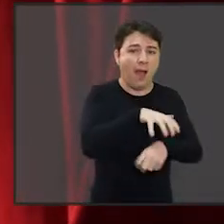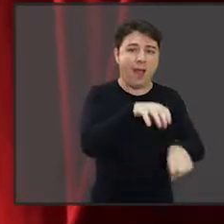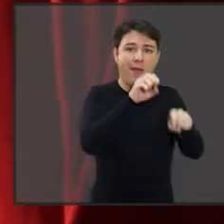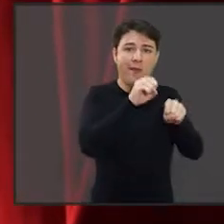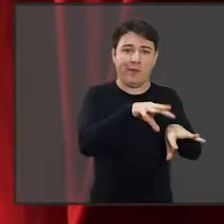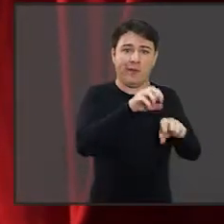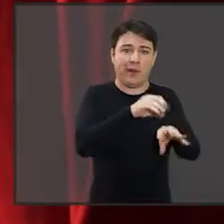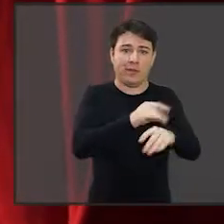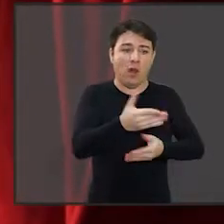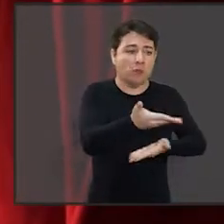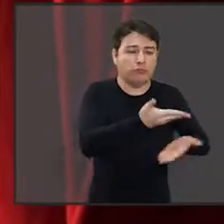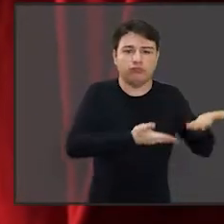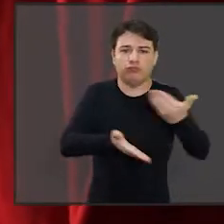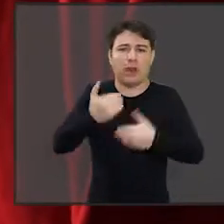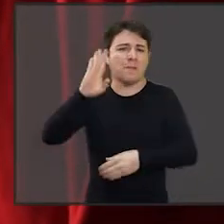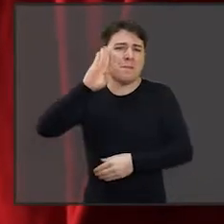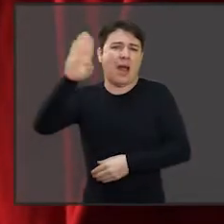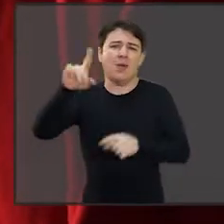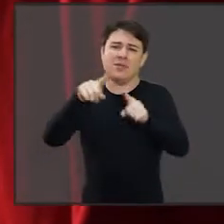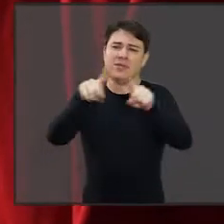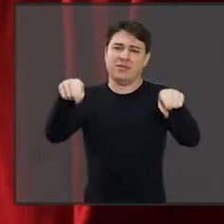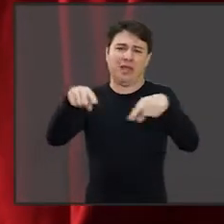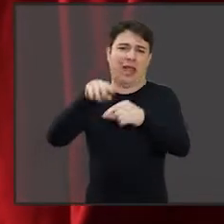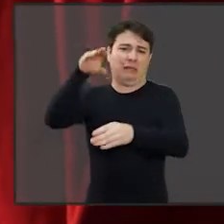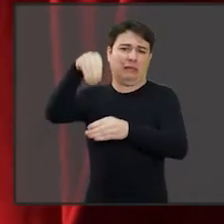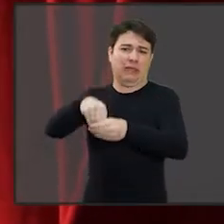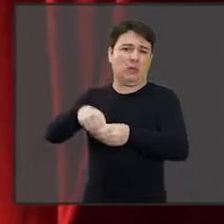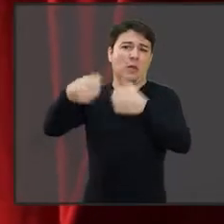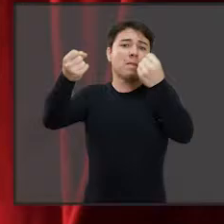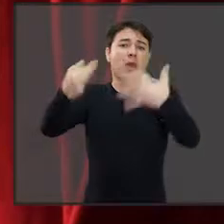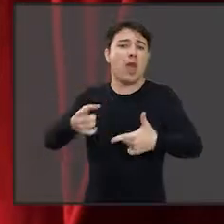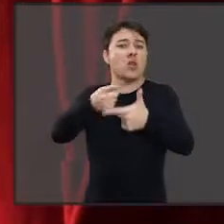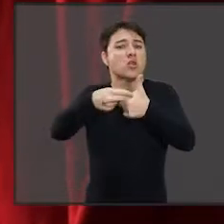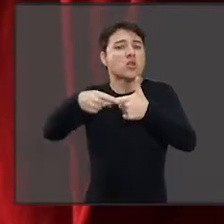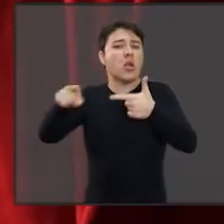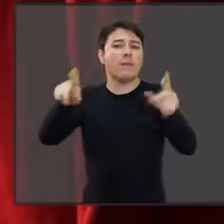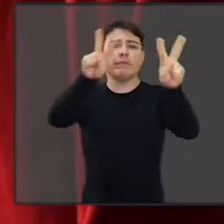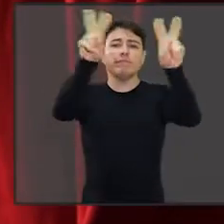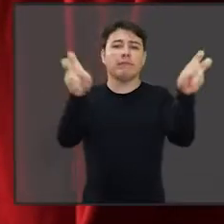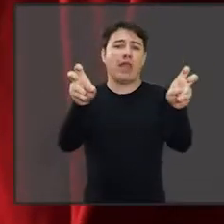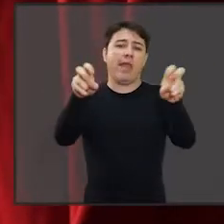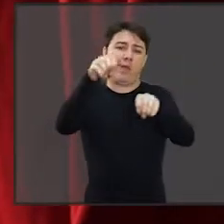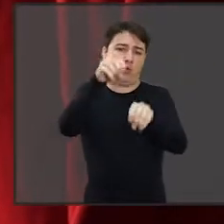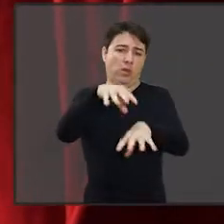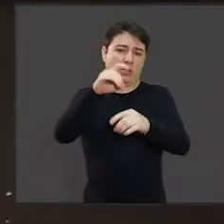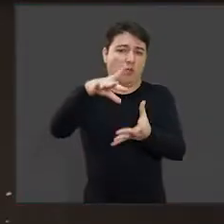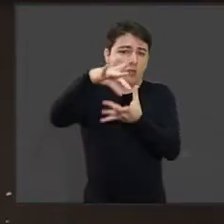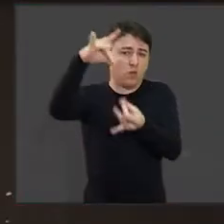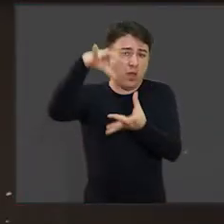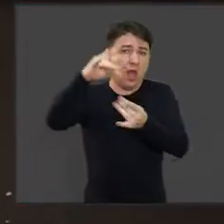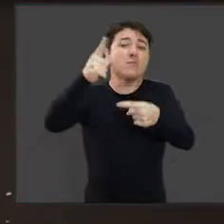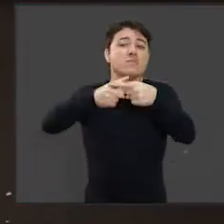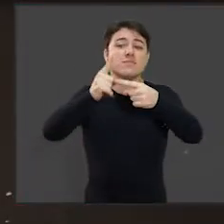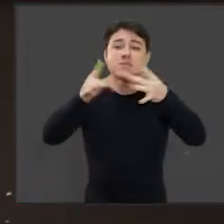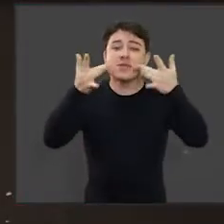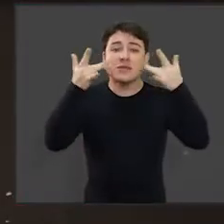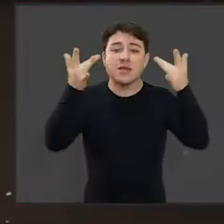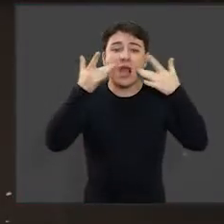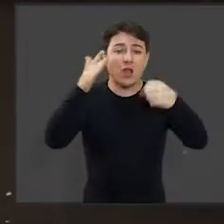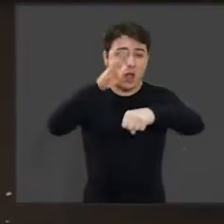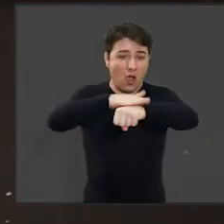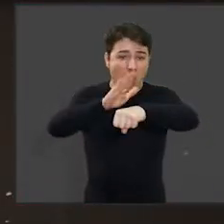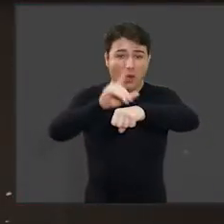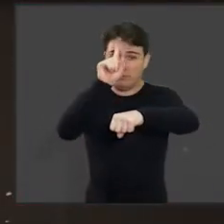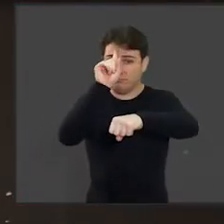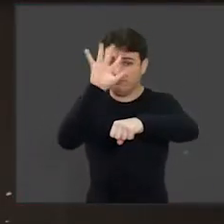aula, especificamente com a parte de educação democrática, porque a improvisação, ela aponta caminhos